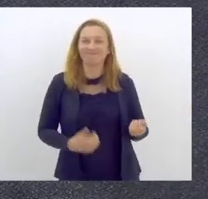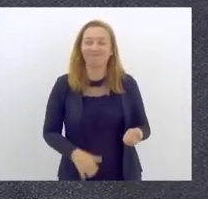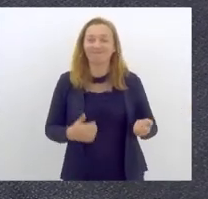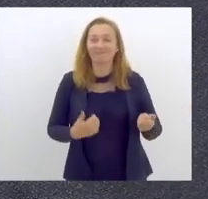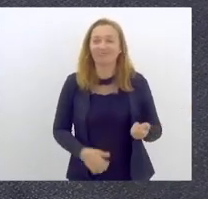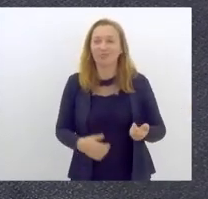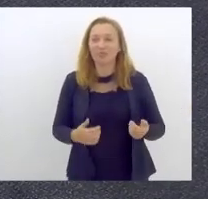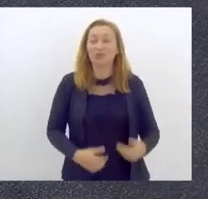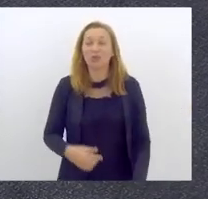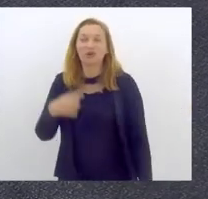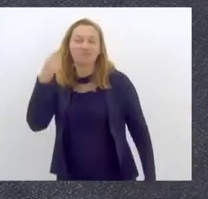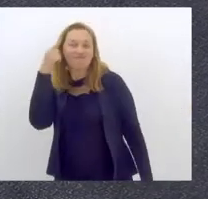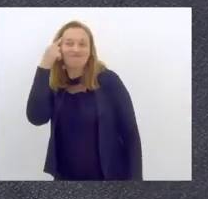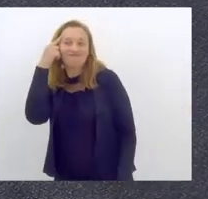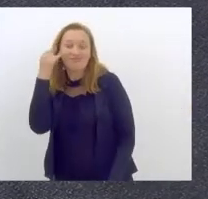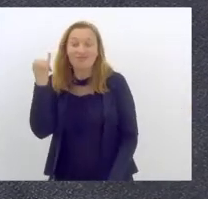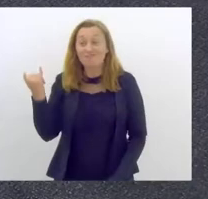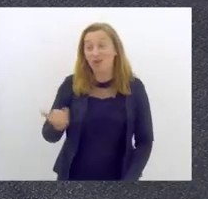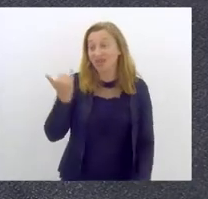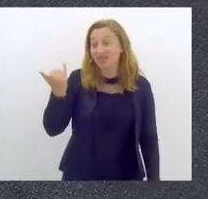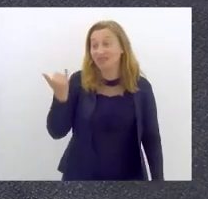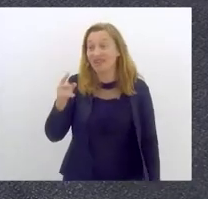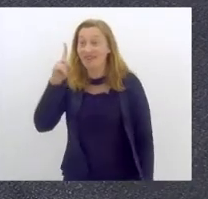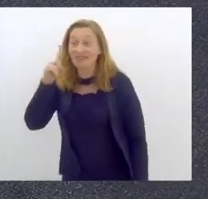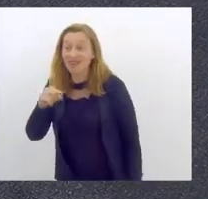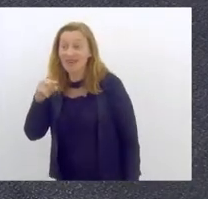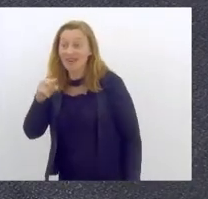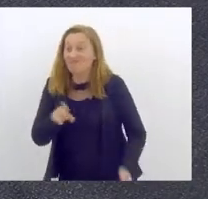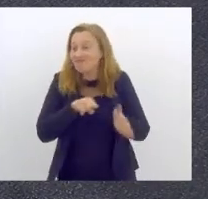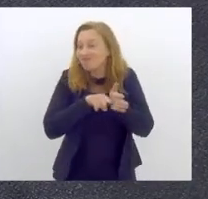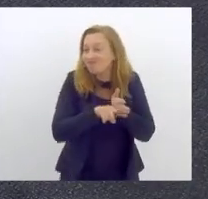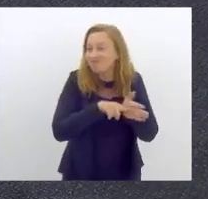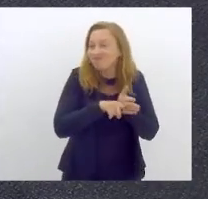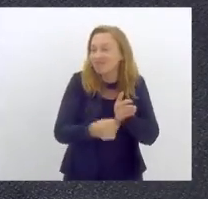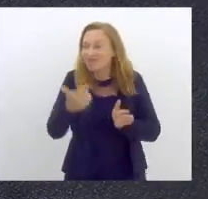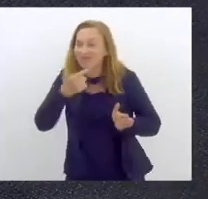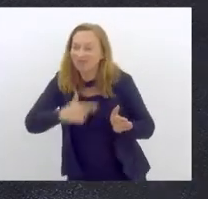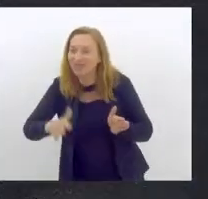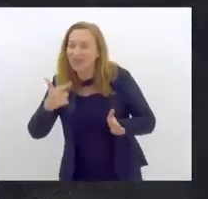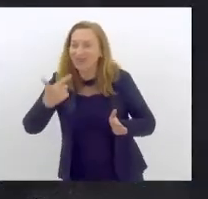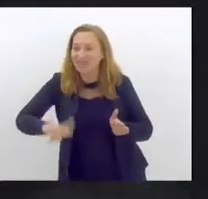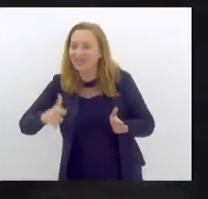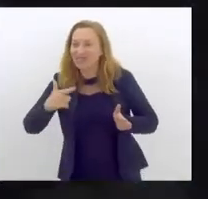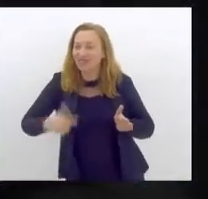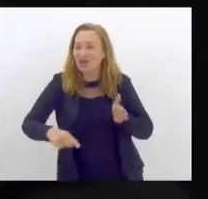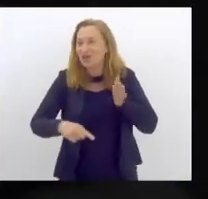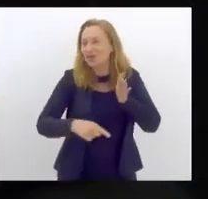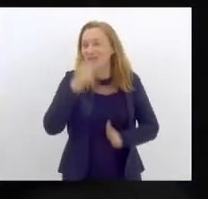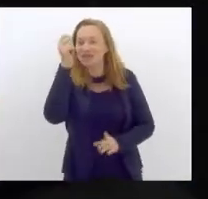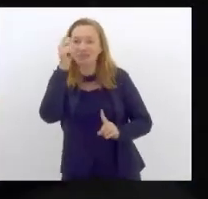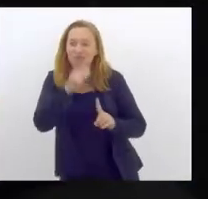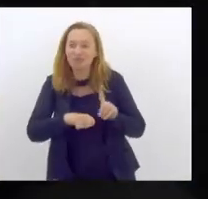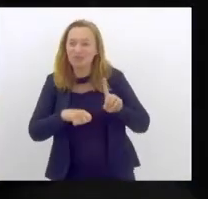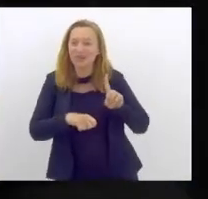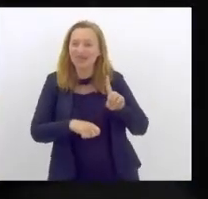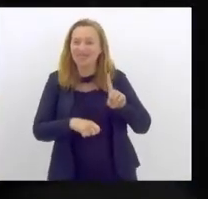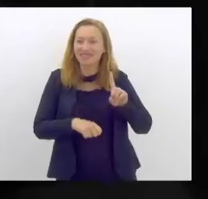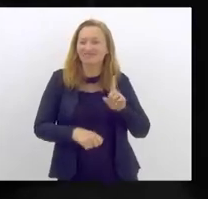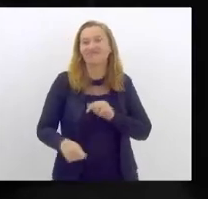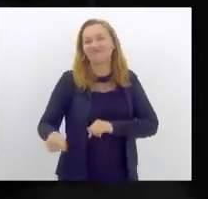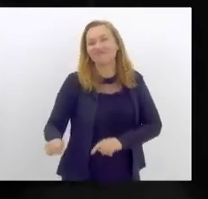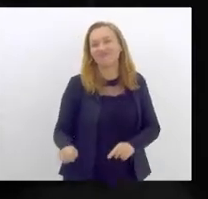o ideal para fazer esse exame é repetido uma vez por mês